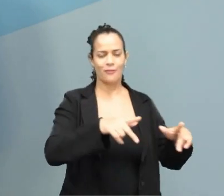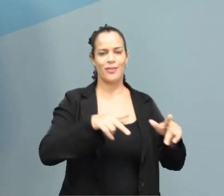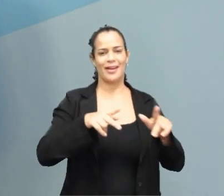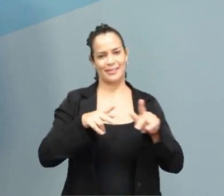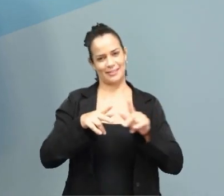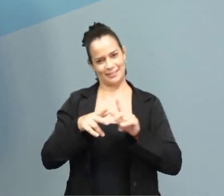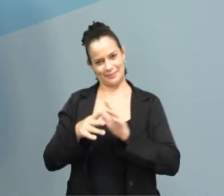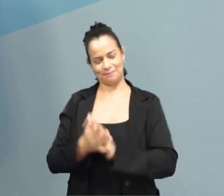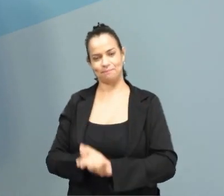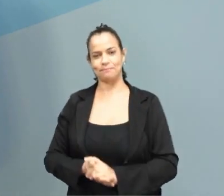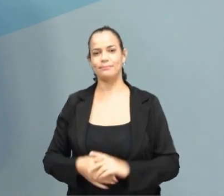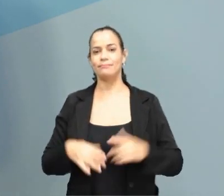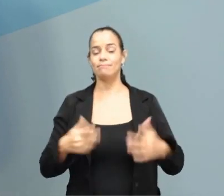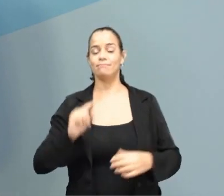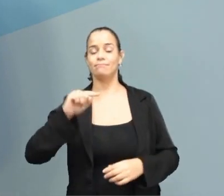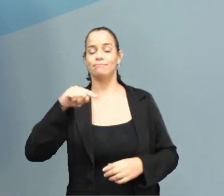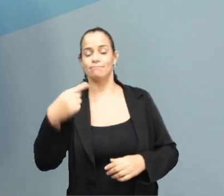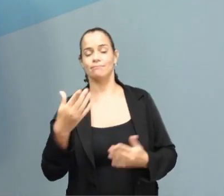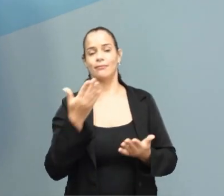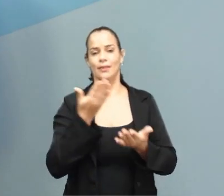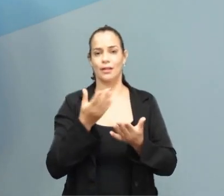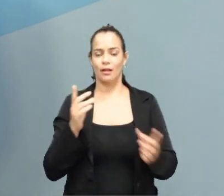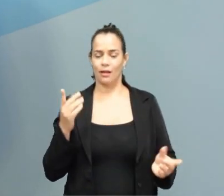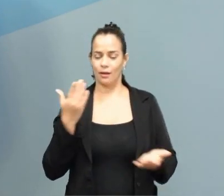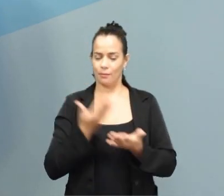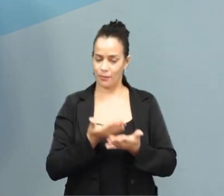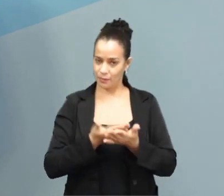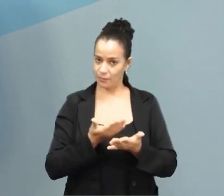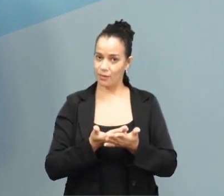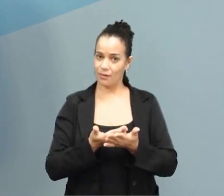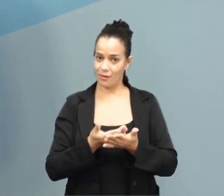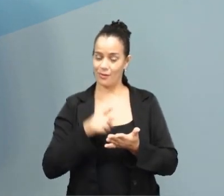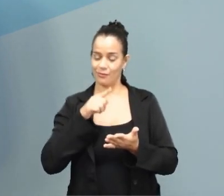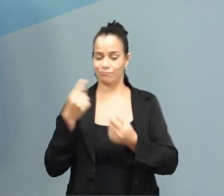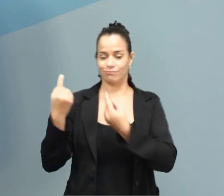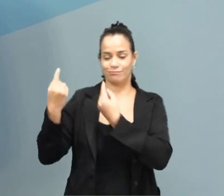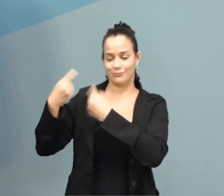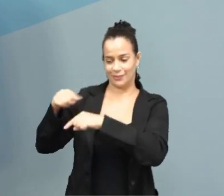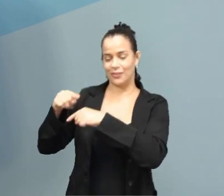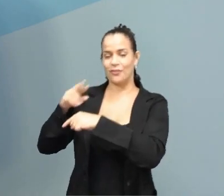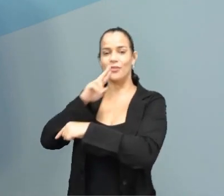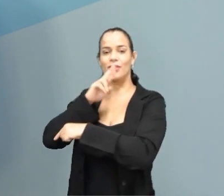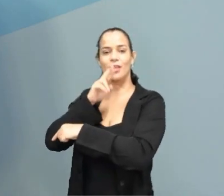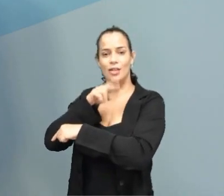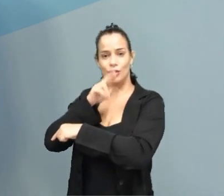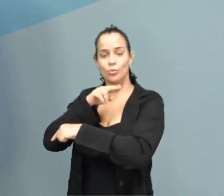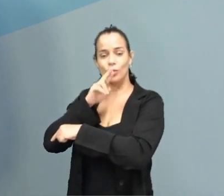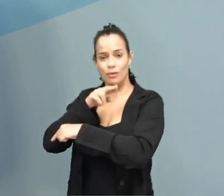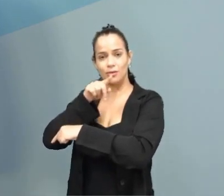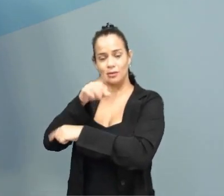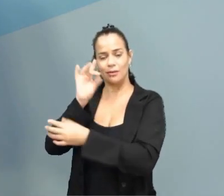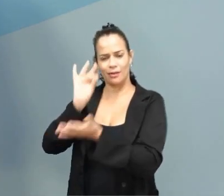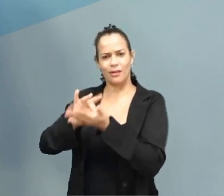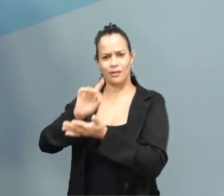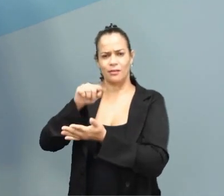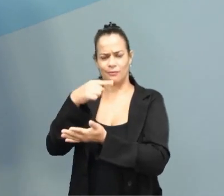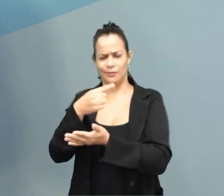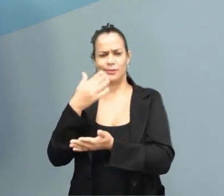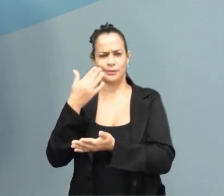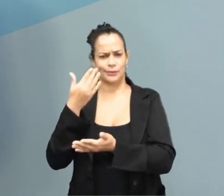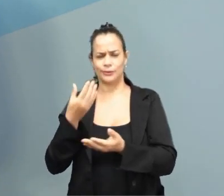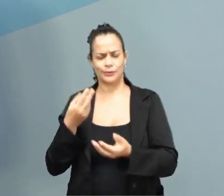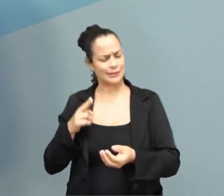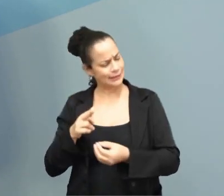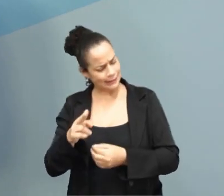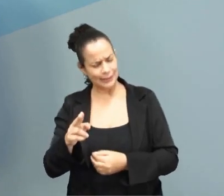reportagem, tá? Então, no nosso próximo encontro, esse desafio será respondido e eu tenho certeza que vocês, como sempre, vão